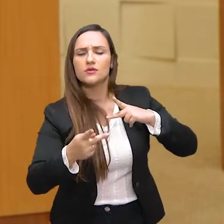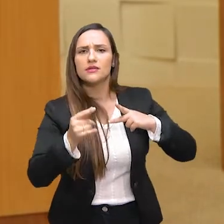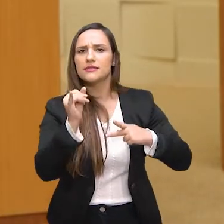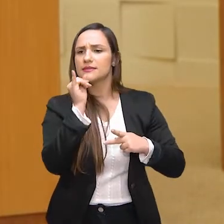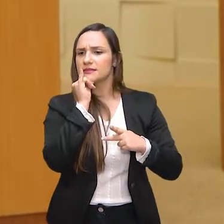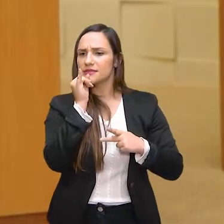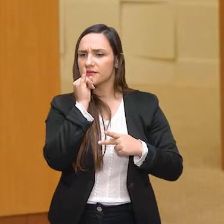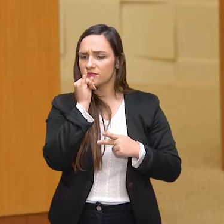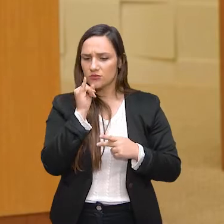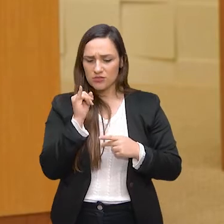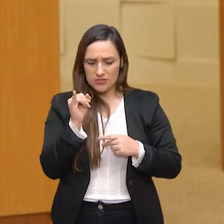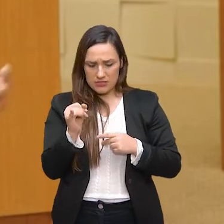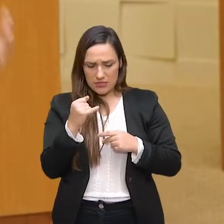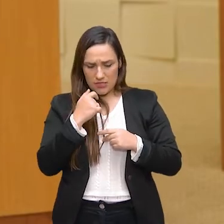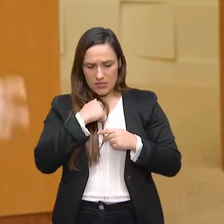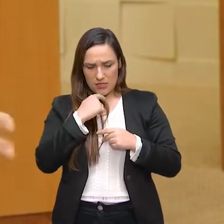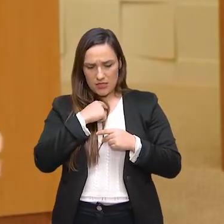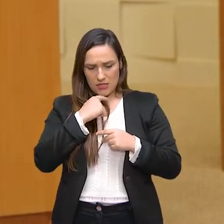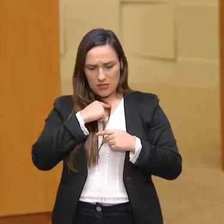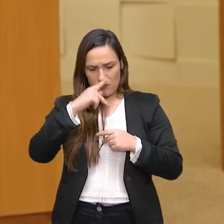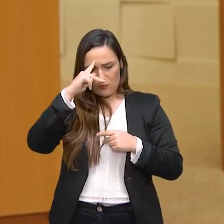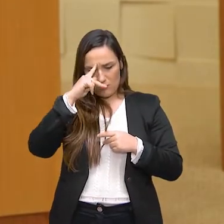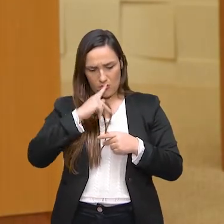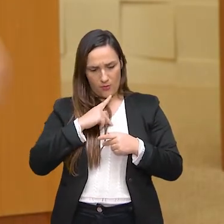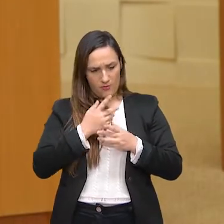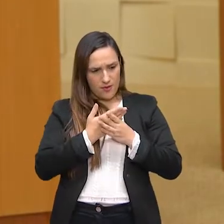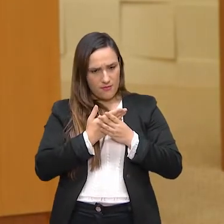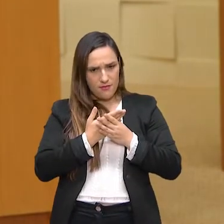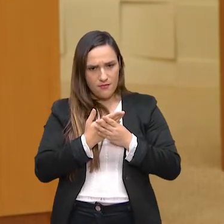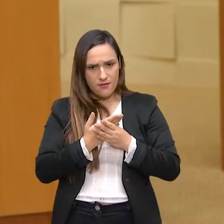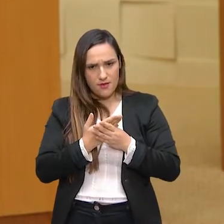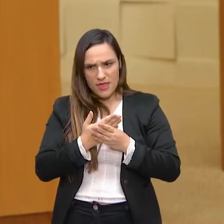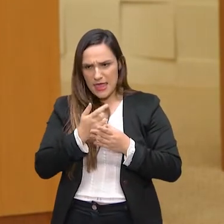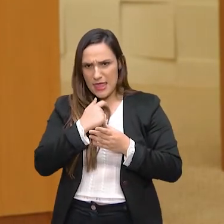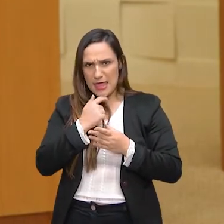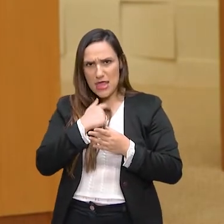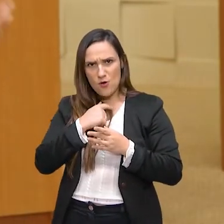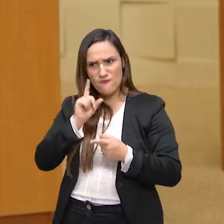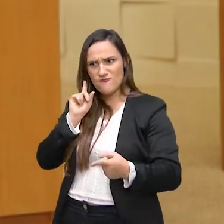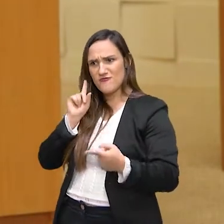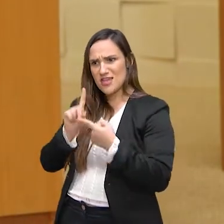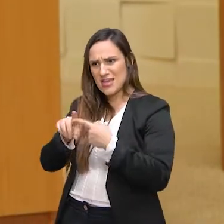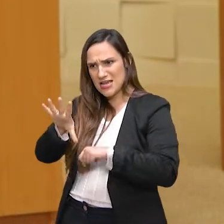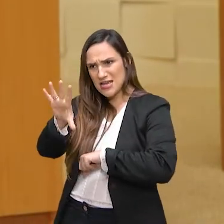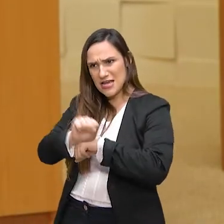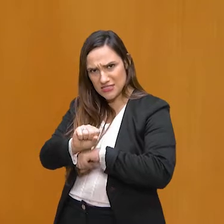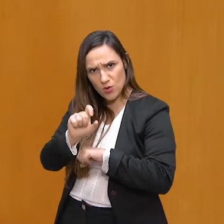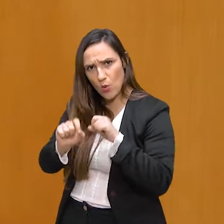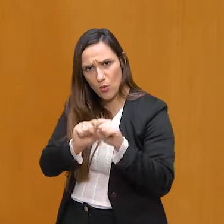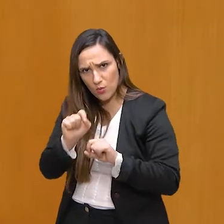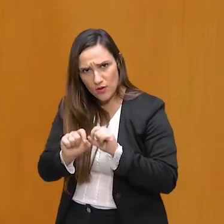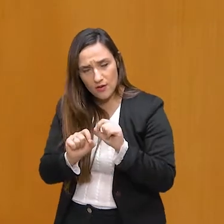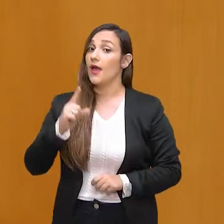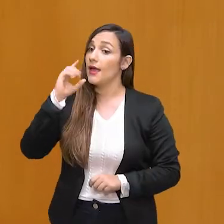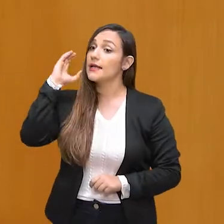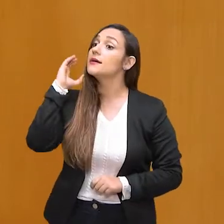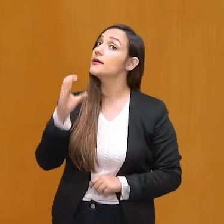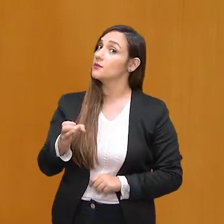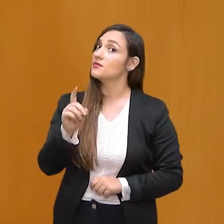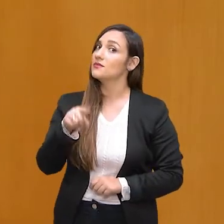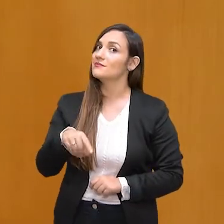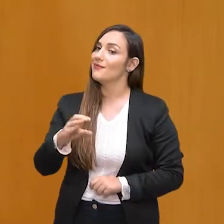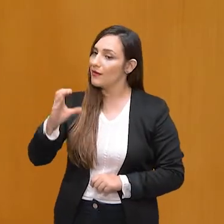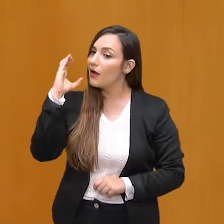esclarecimento, desembargador, qual seria a consequência se a parte fizesse a própria defesa, por exemplo? Ela comete um crime,